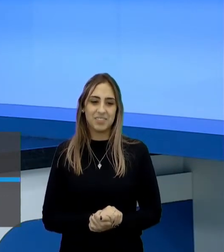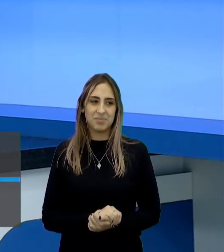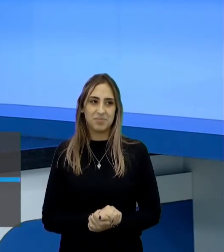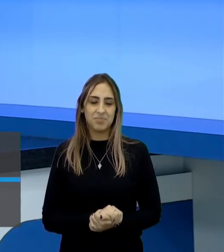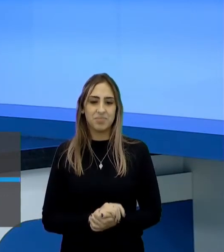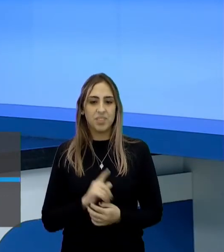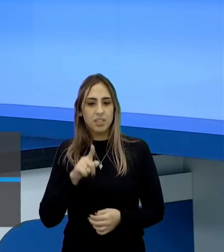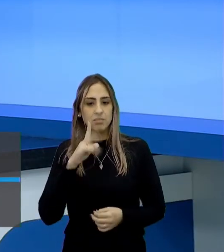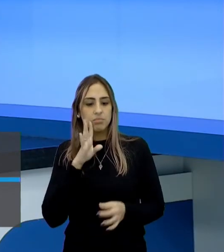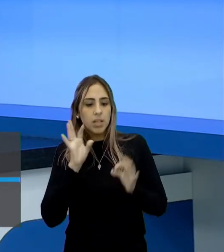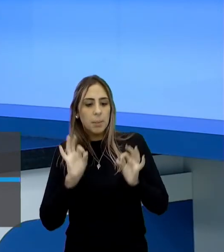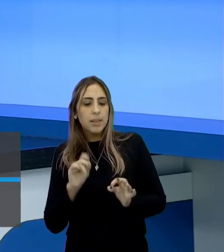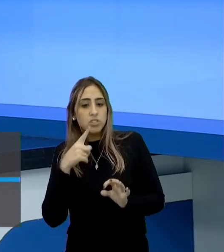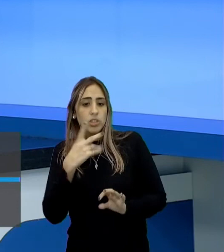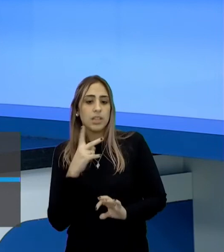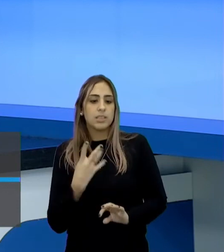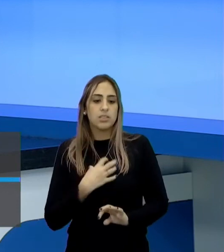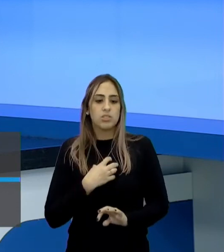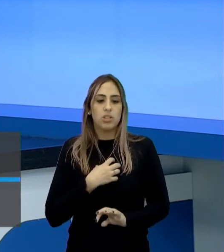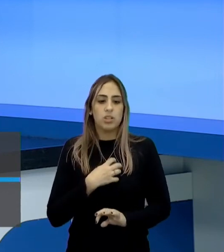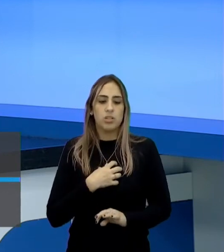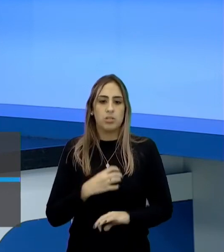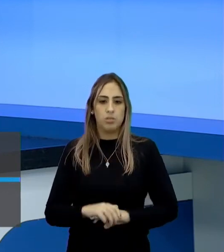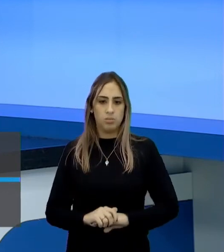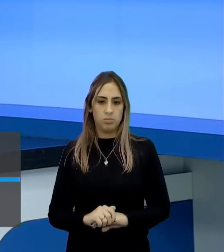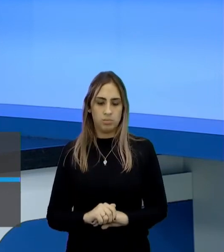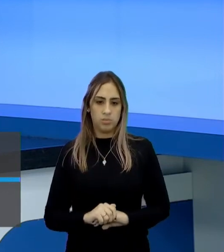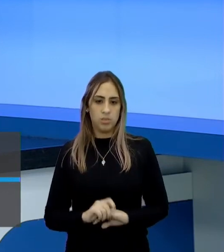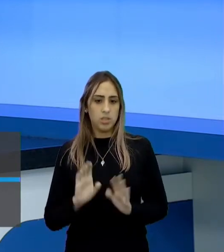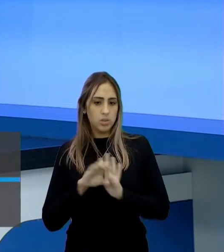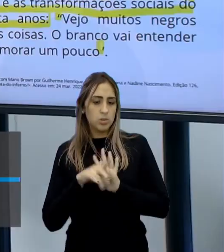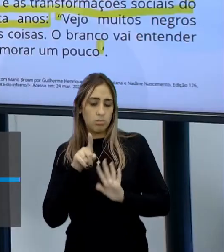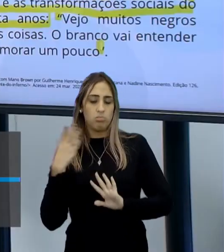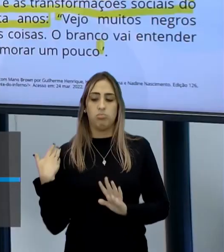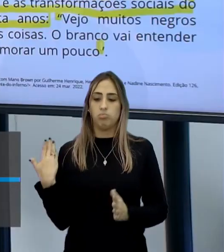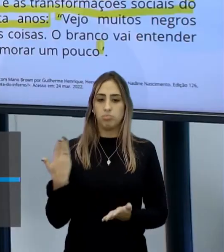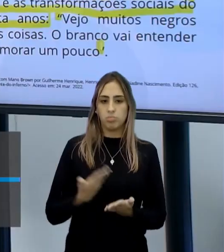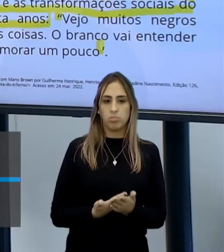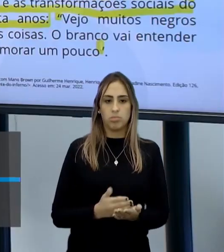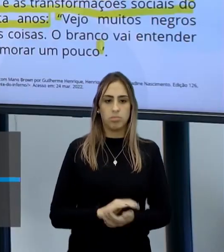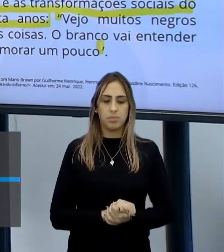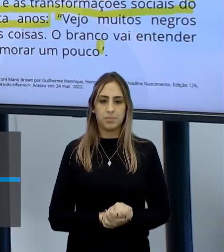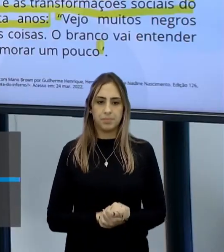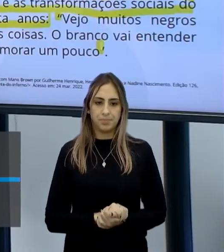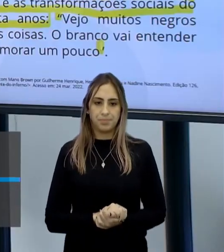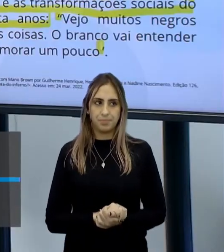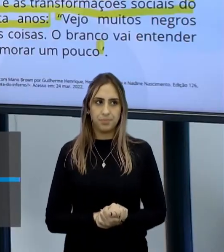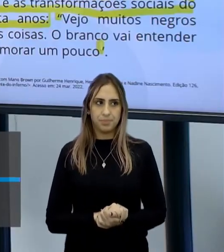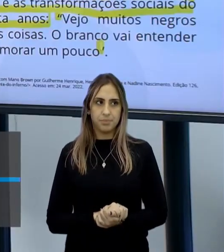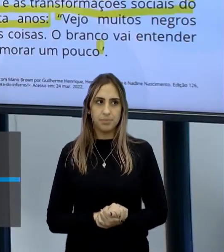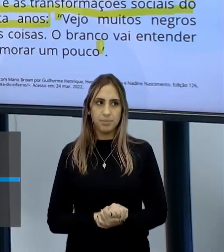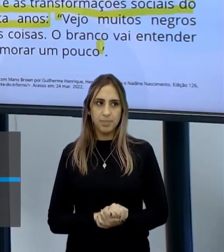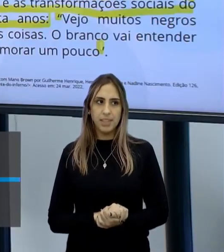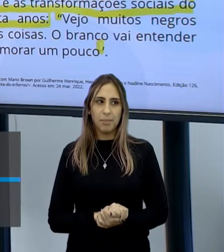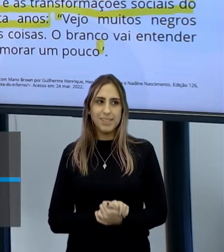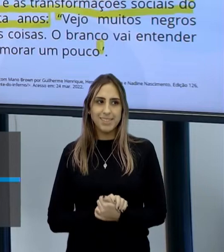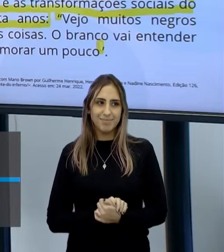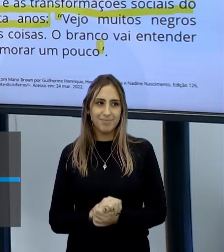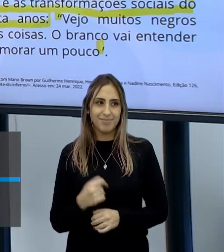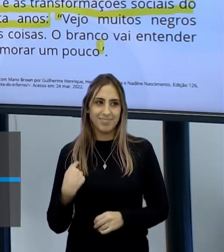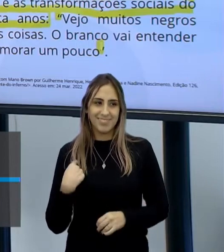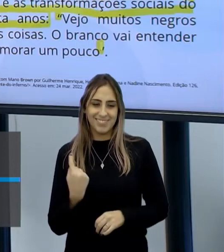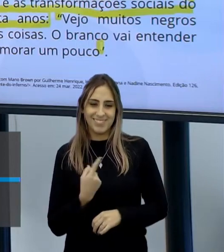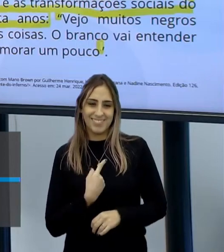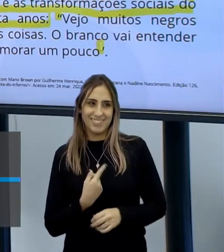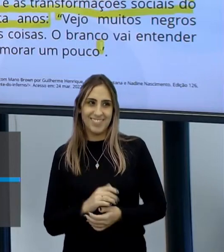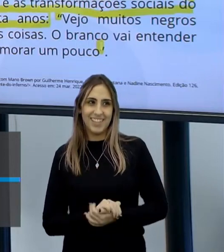E certamente vai sustentar todos os argumentos aí que virão, entendeu? Sim. Bem legal isso. E quando ele diz, né, lá para o